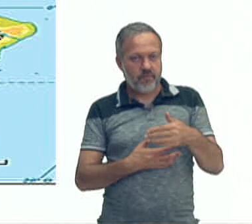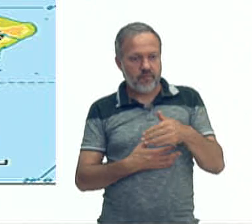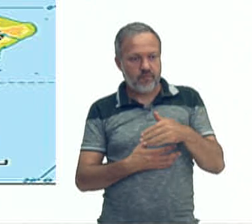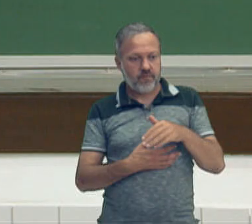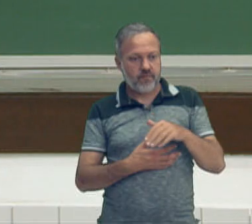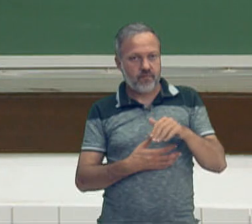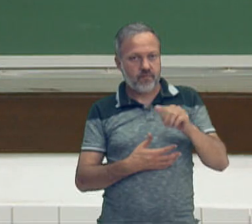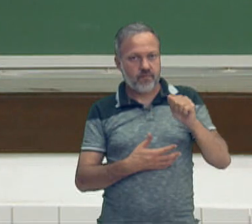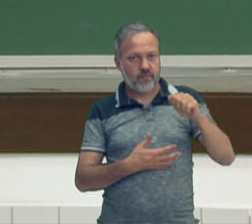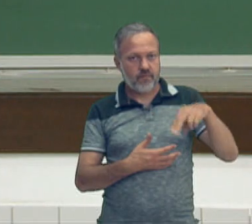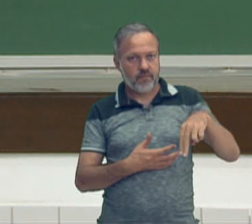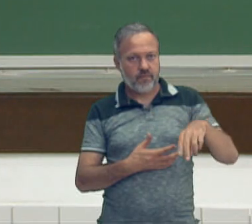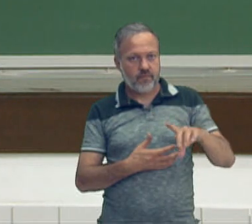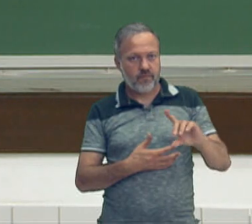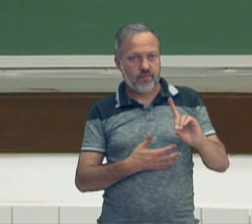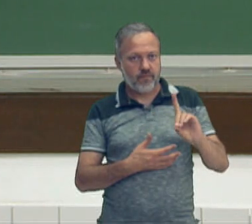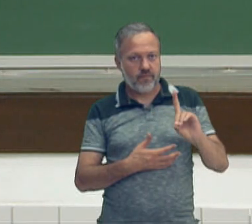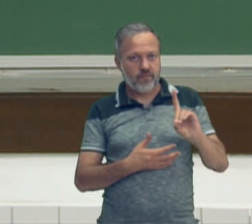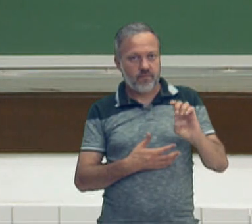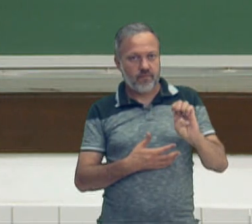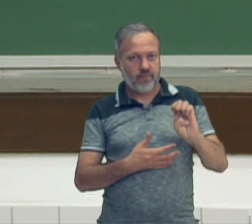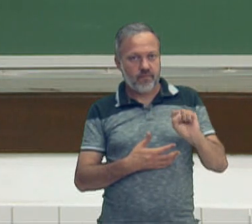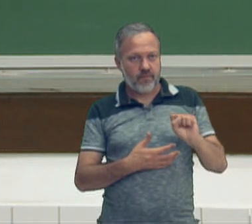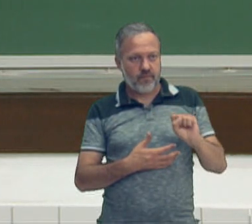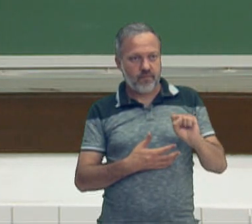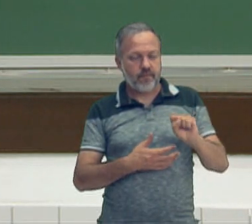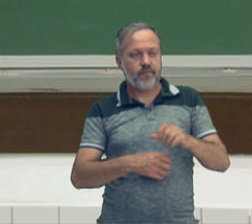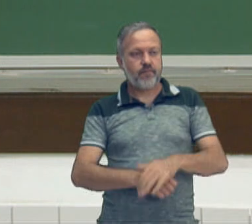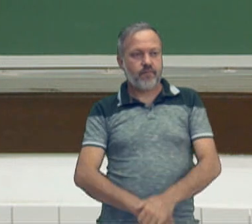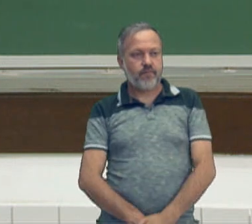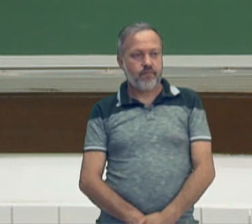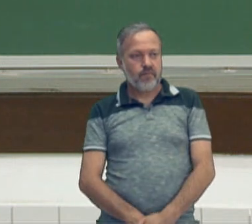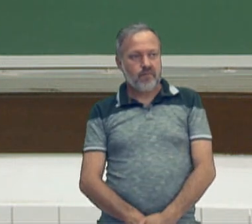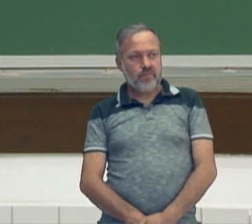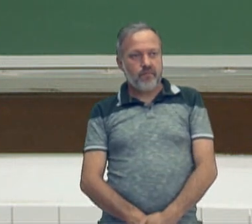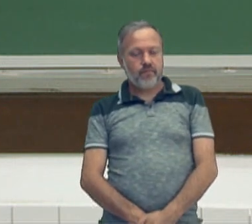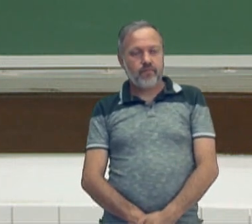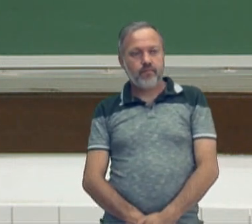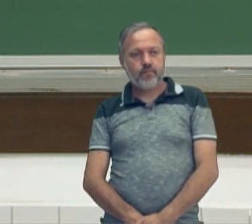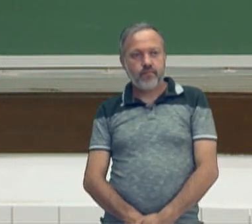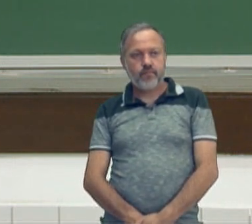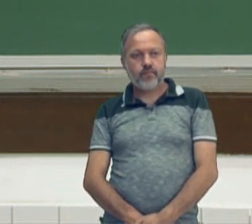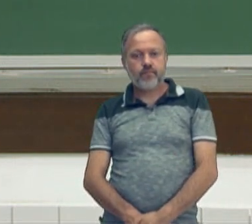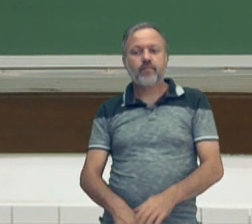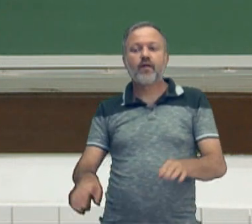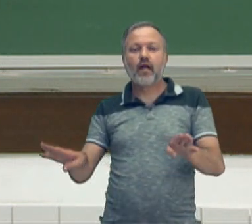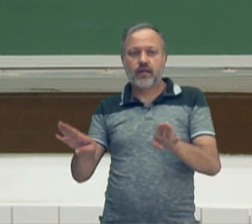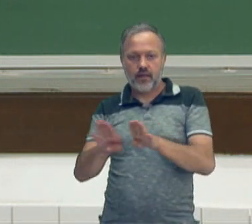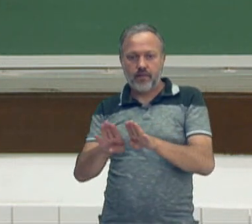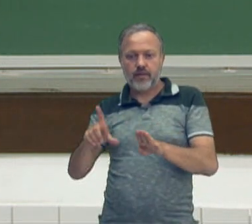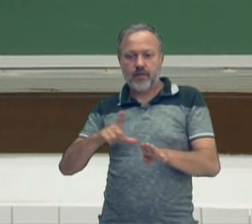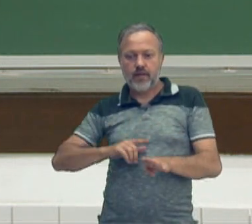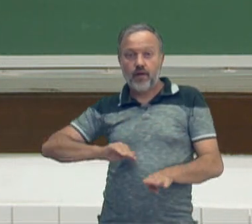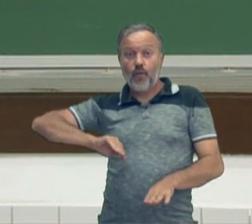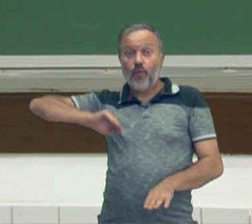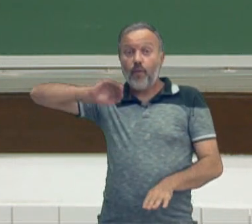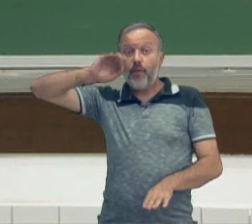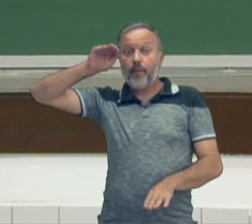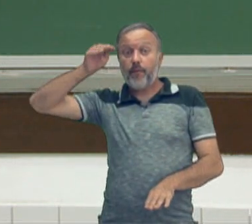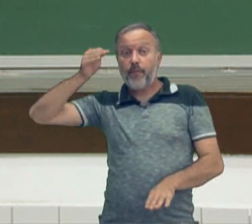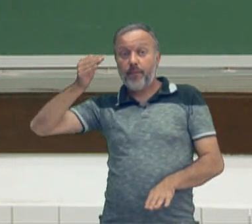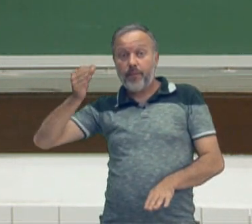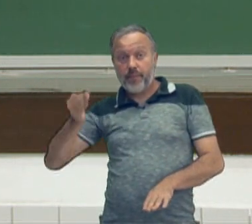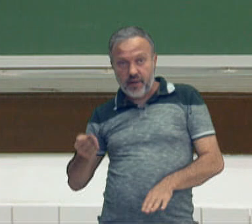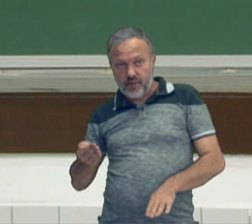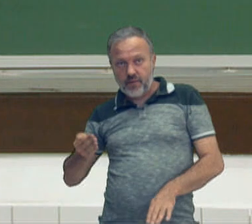altitude. Se a gente pegar o Pico Paraná, o Pico da Neblina aqui no Brasil, aí você vai perceber que esse vai ter ali em